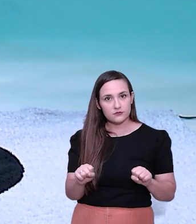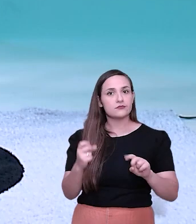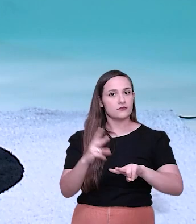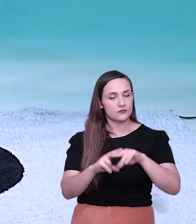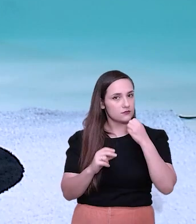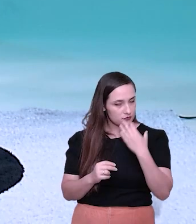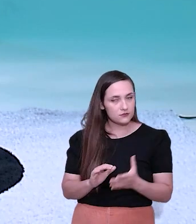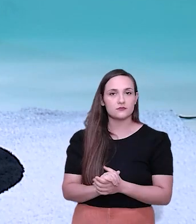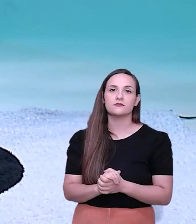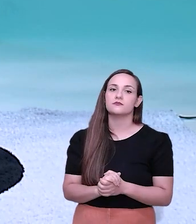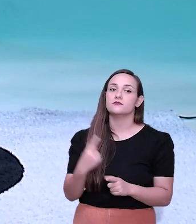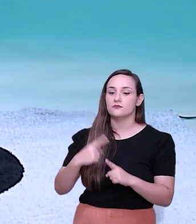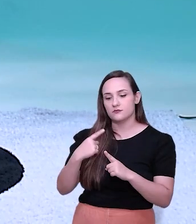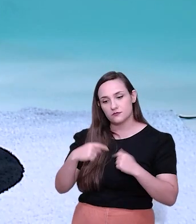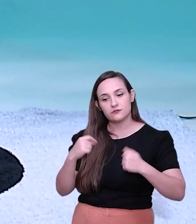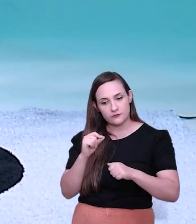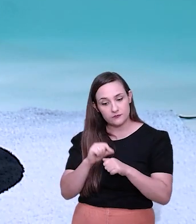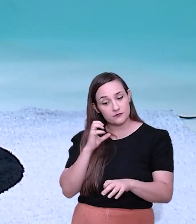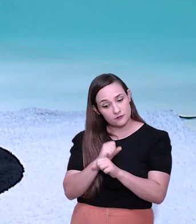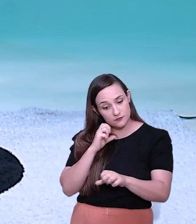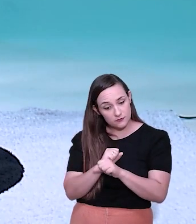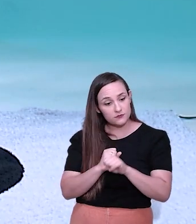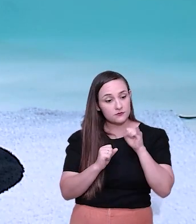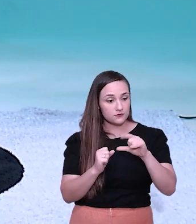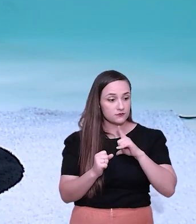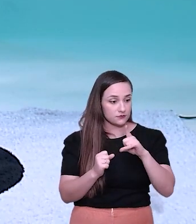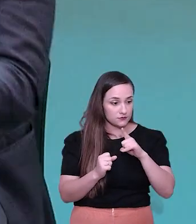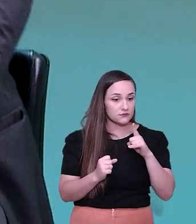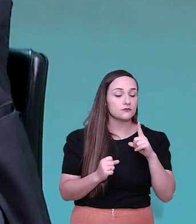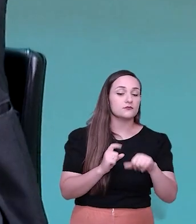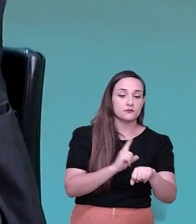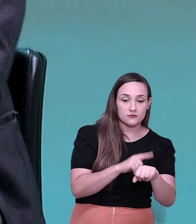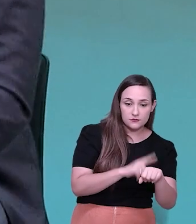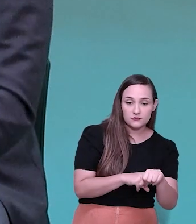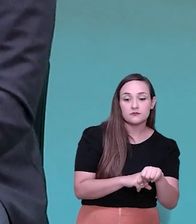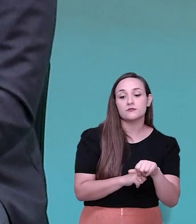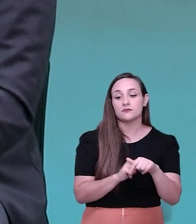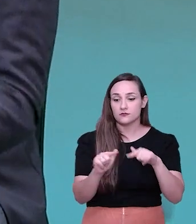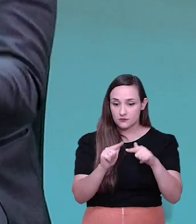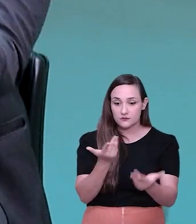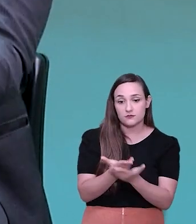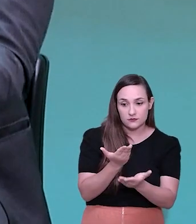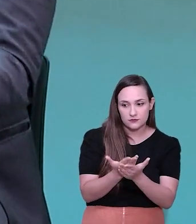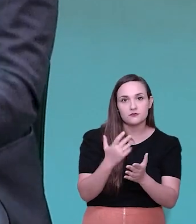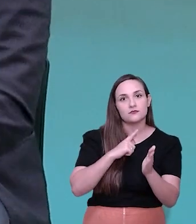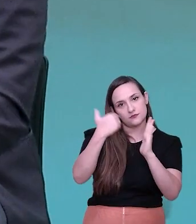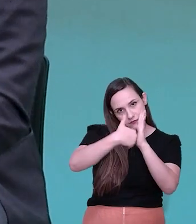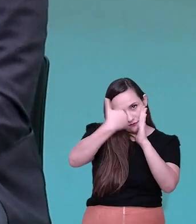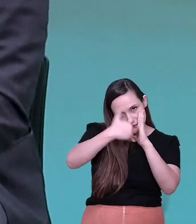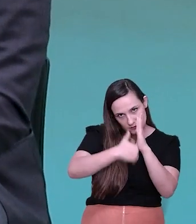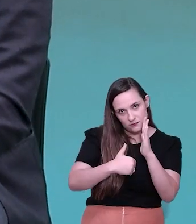todo, já que os cálculos de tempo, tempo de compensação pelo tempo que o preso trabalhou, são feitos